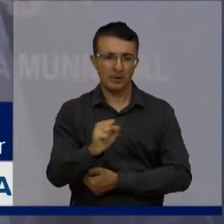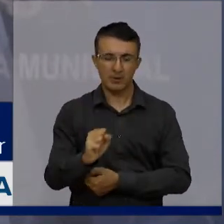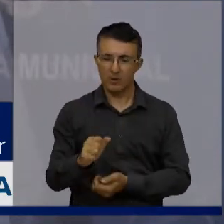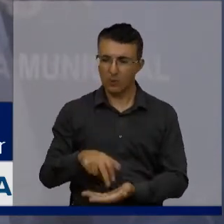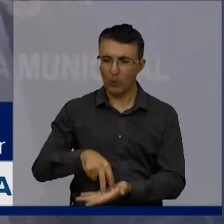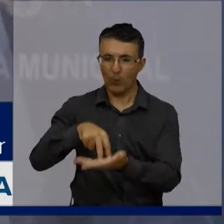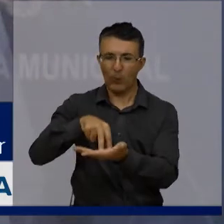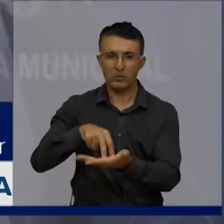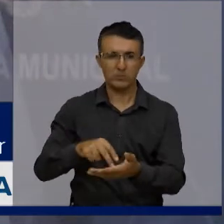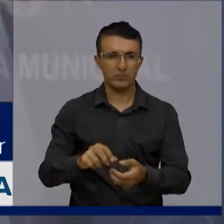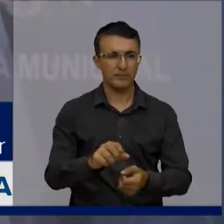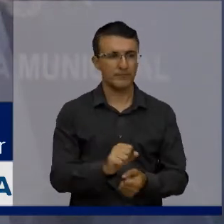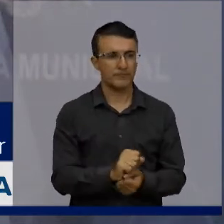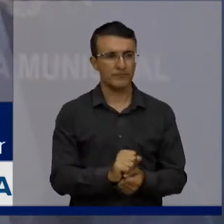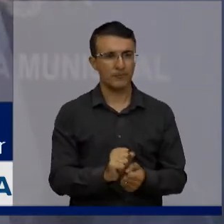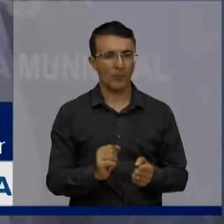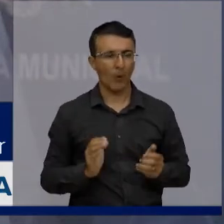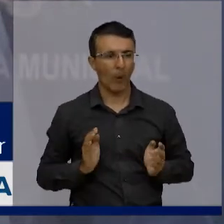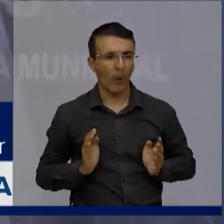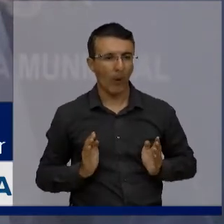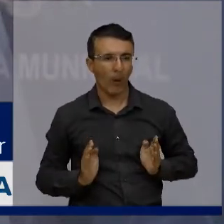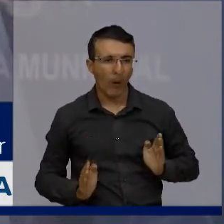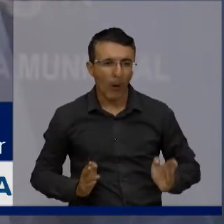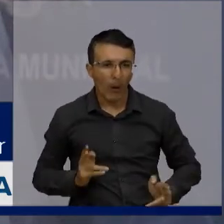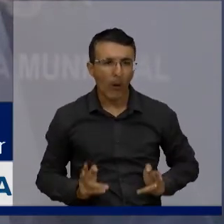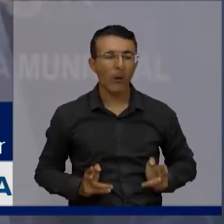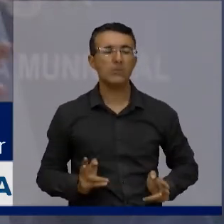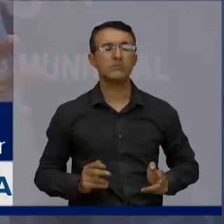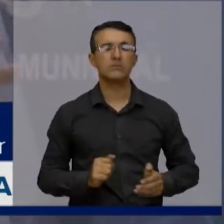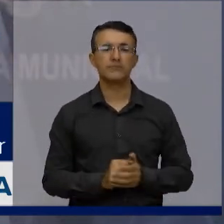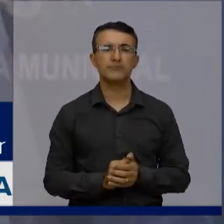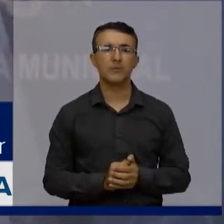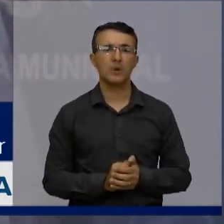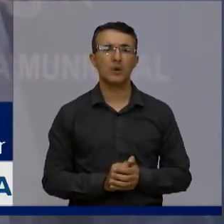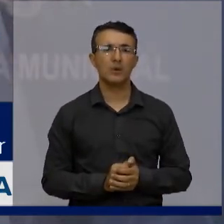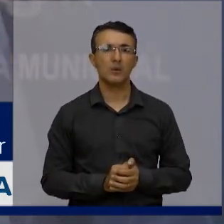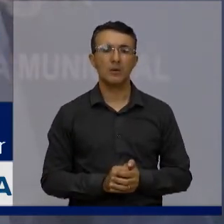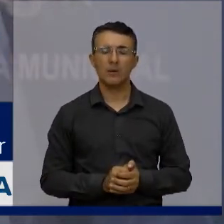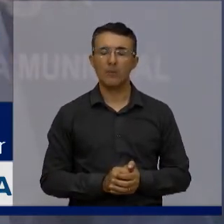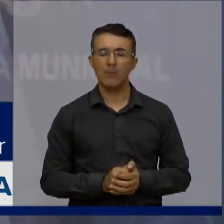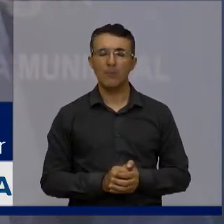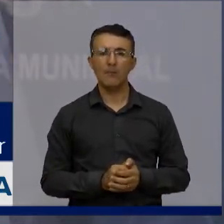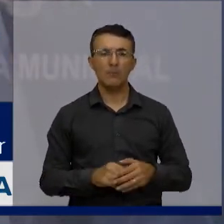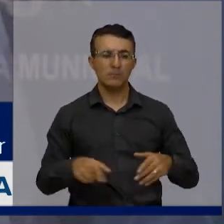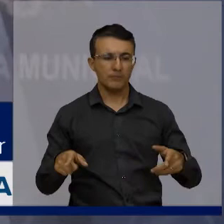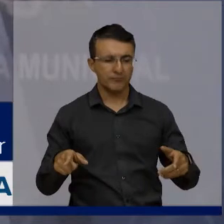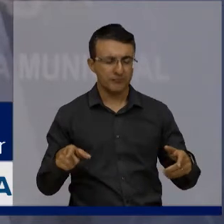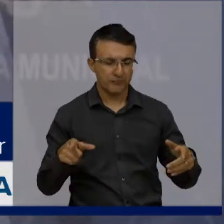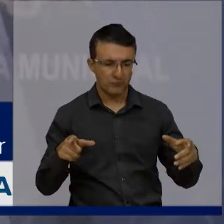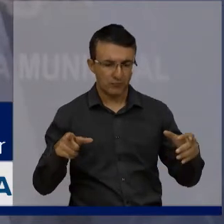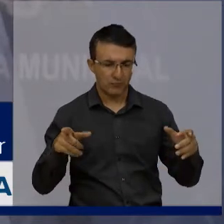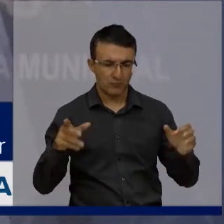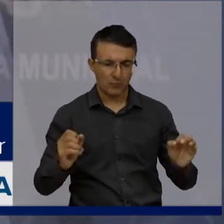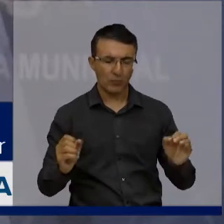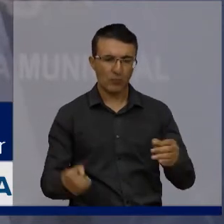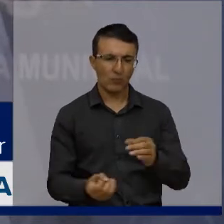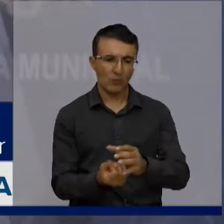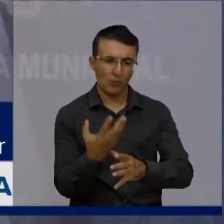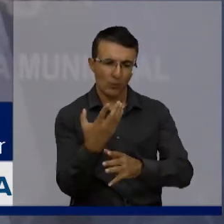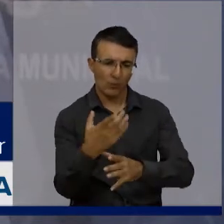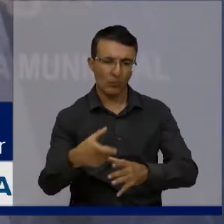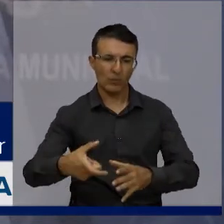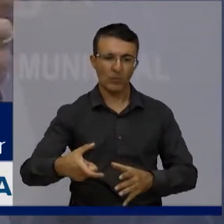senhor Antero, de um trabalho já começado com a antiga secretária de Apoio ao Cidadão, a Edna Tralli, culminou na confecção